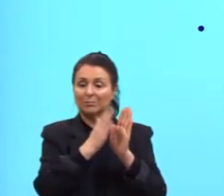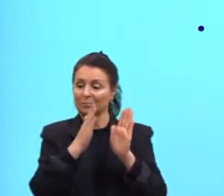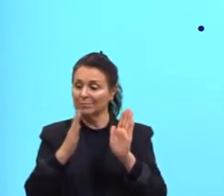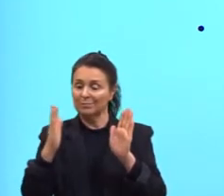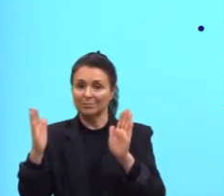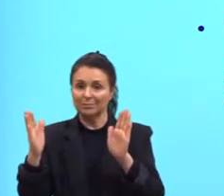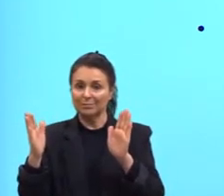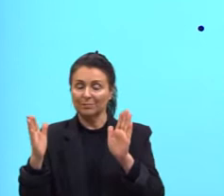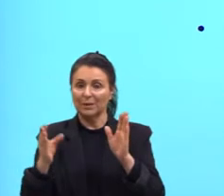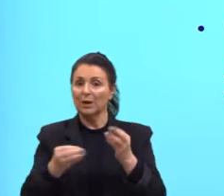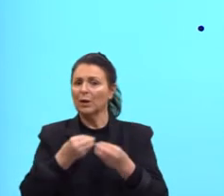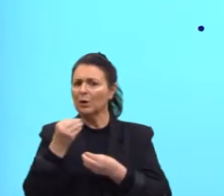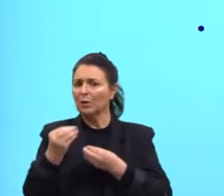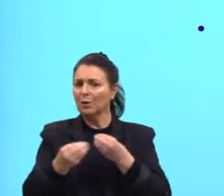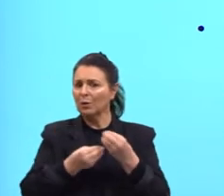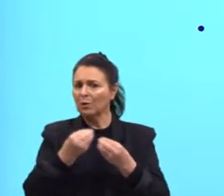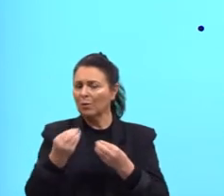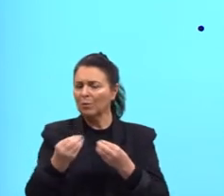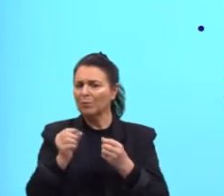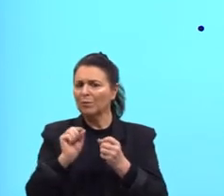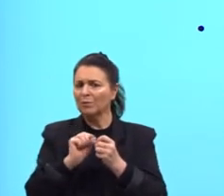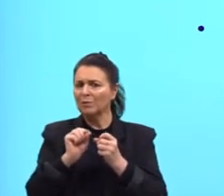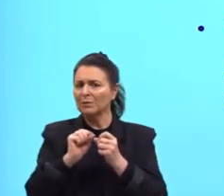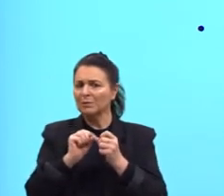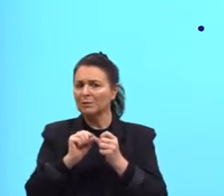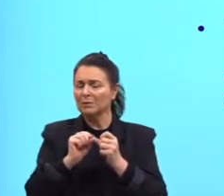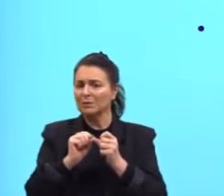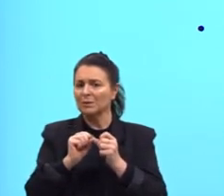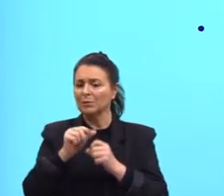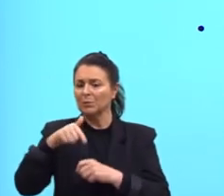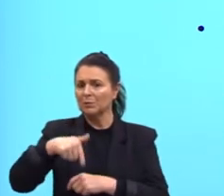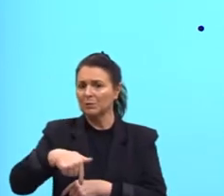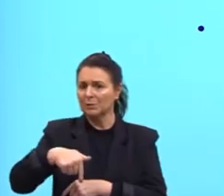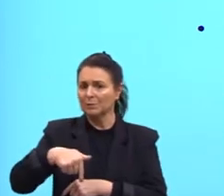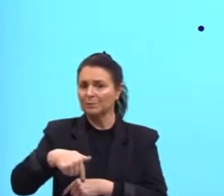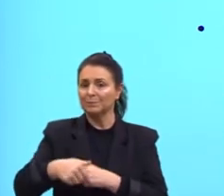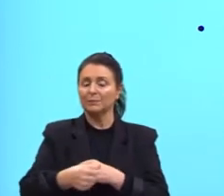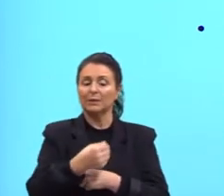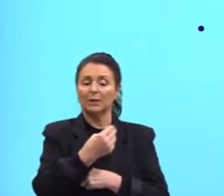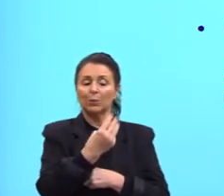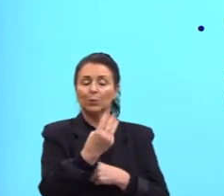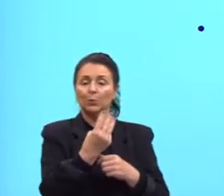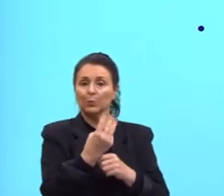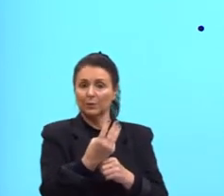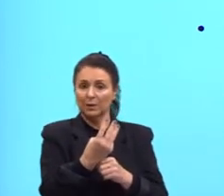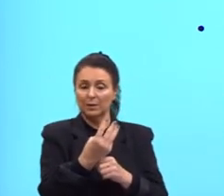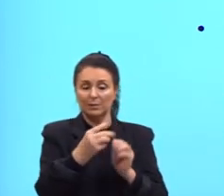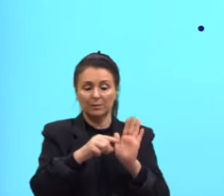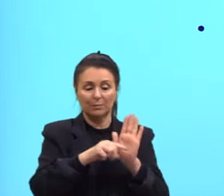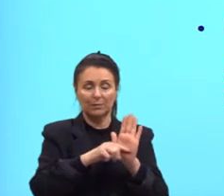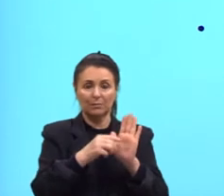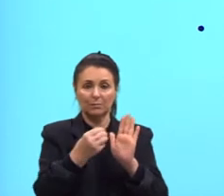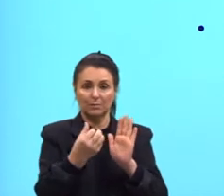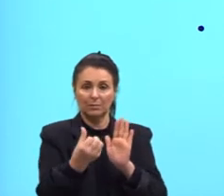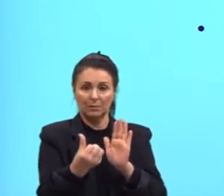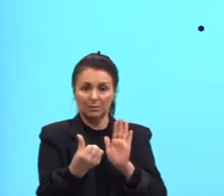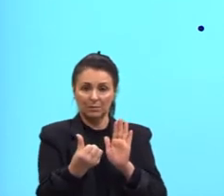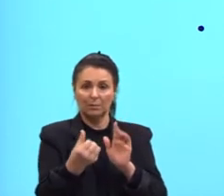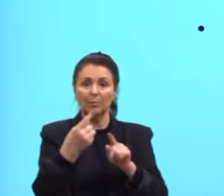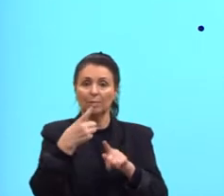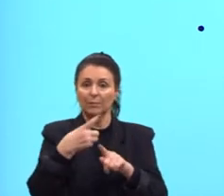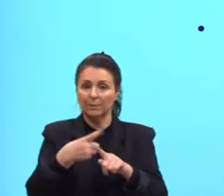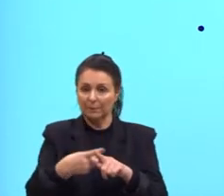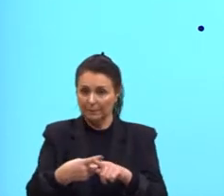diante como nós vamos determinar a nossa razão é do três para o menos seis nós